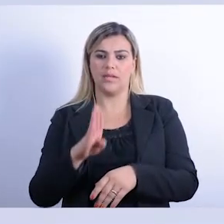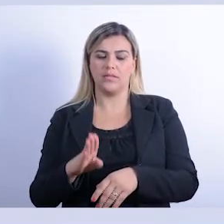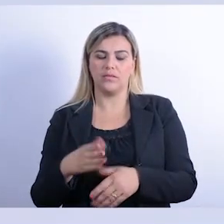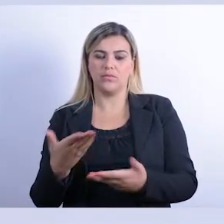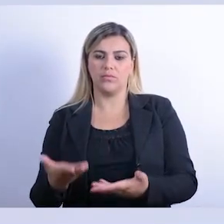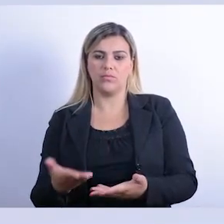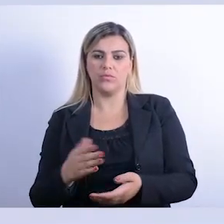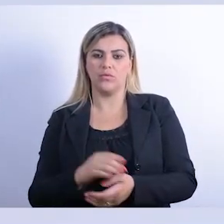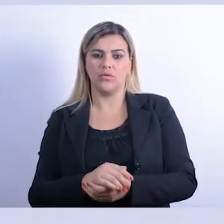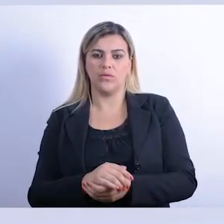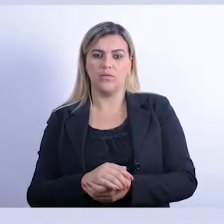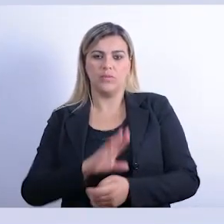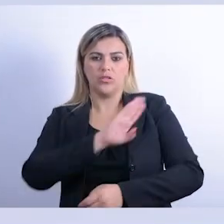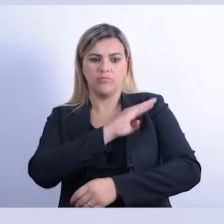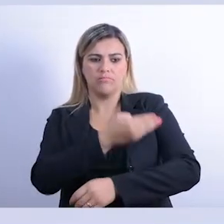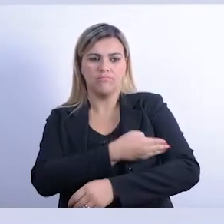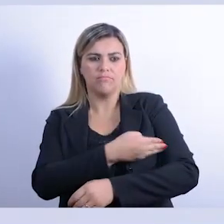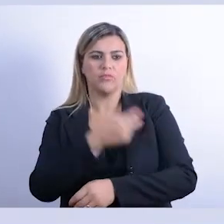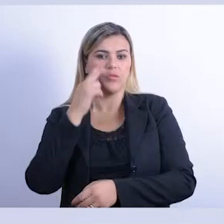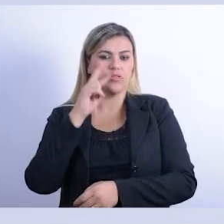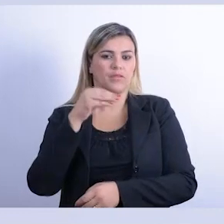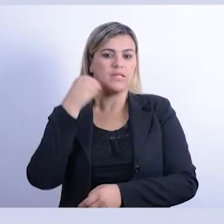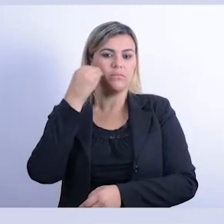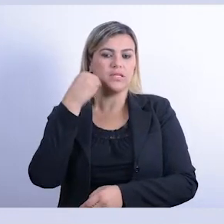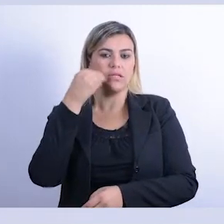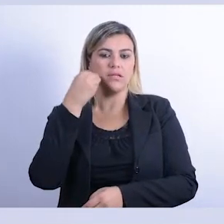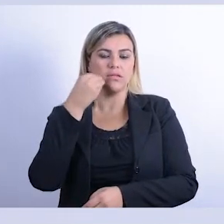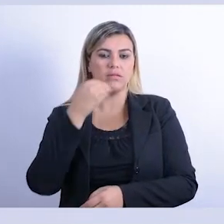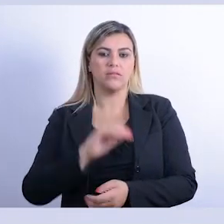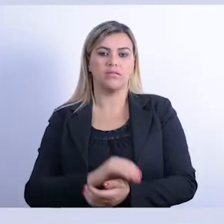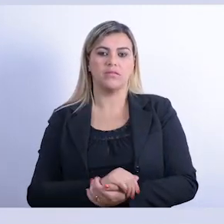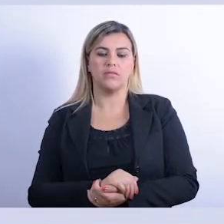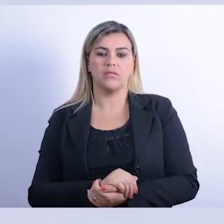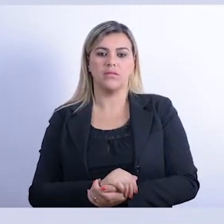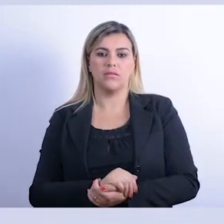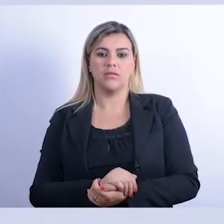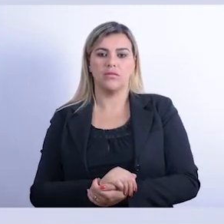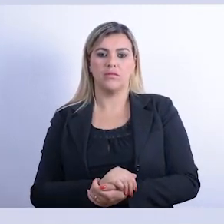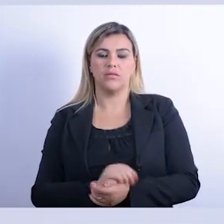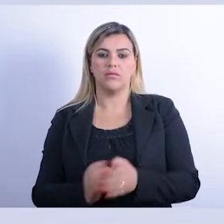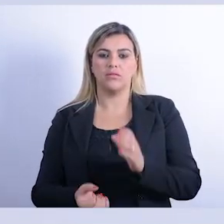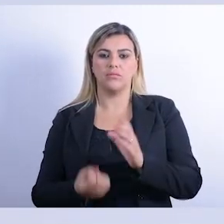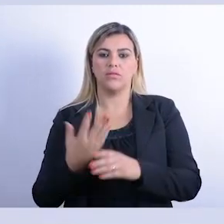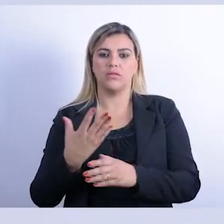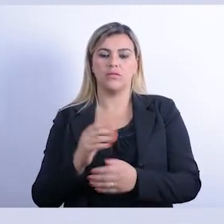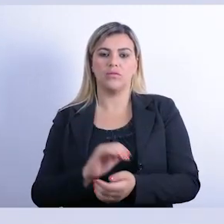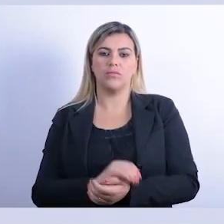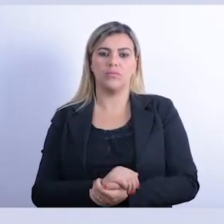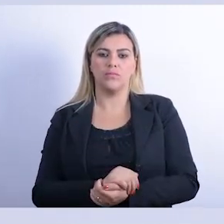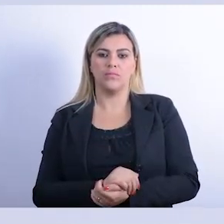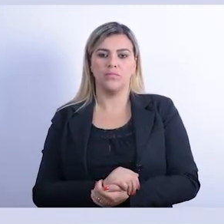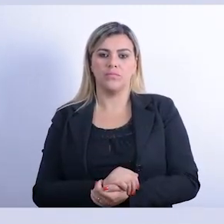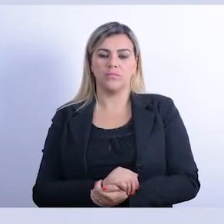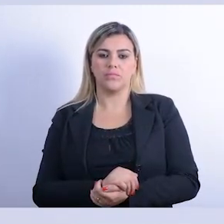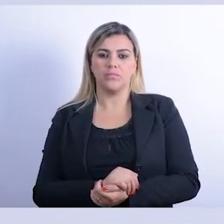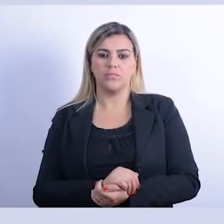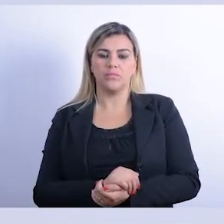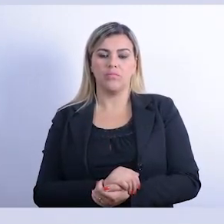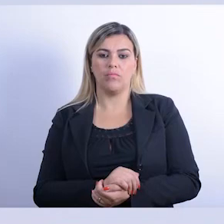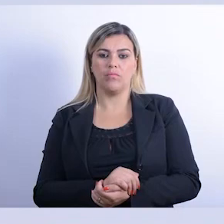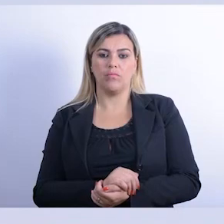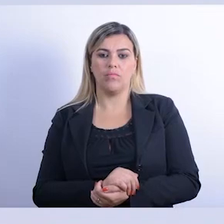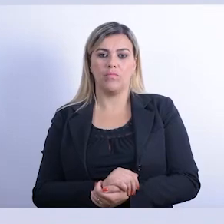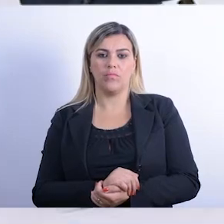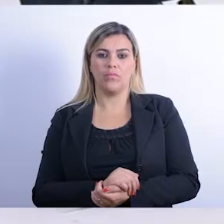curso já no Brasil para poder pegar a experiência, e instituiu-se a nossa